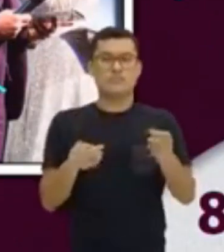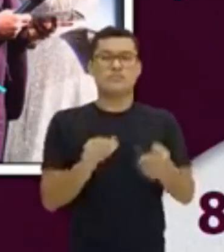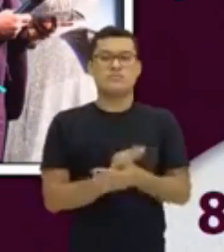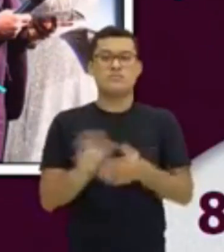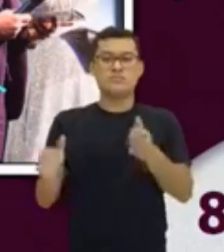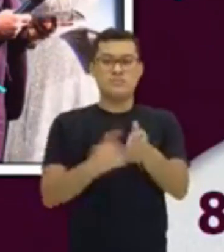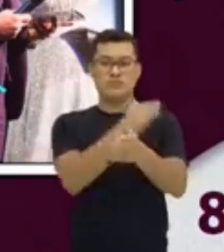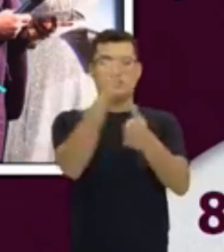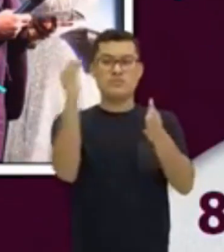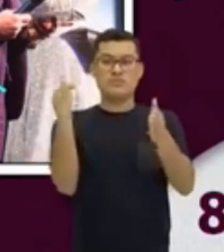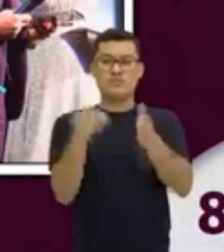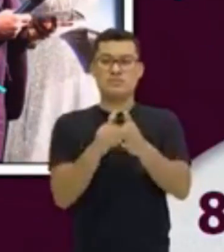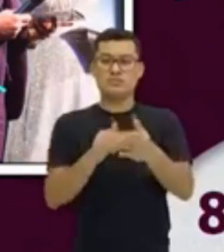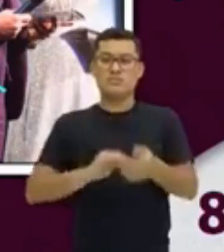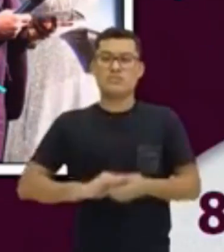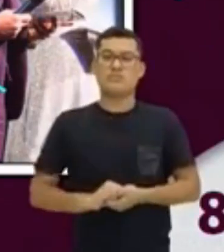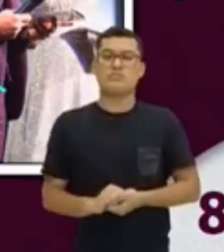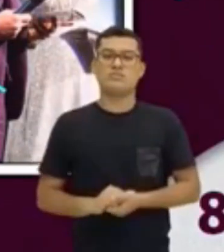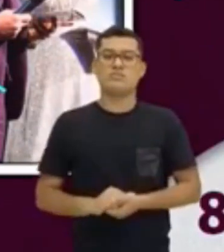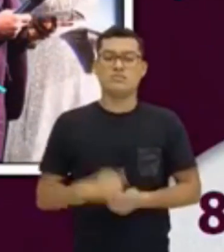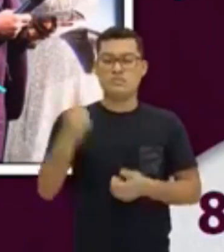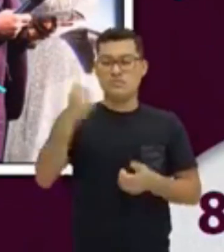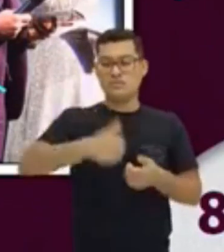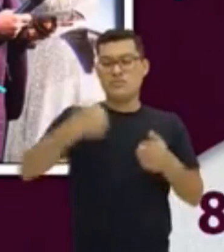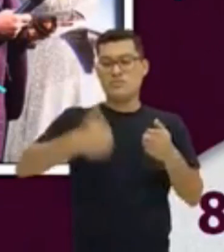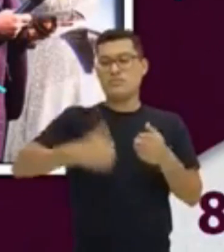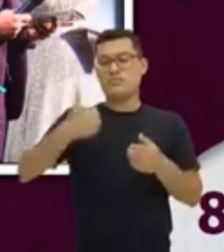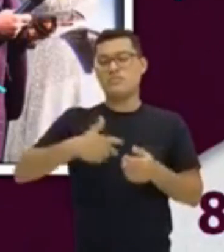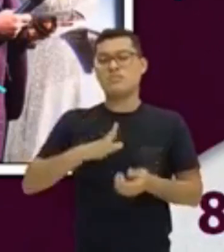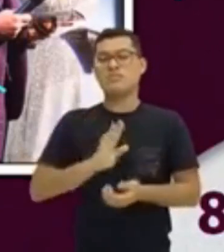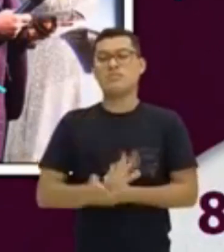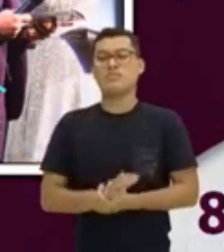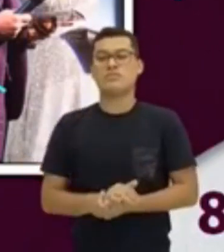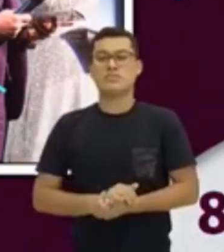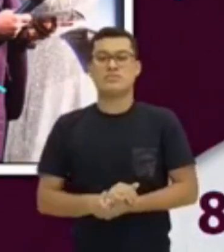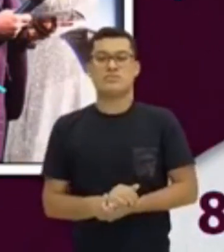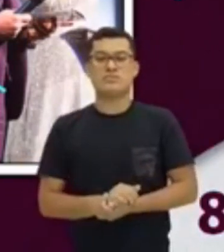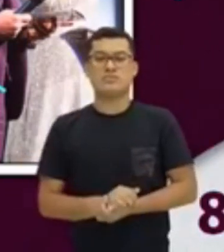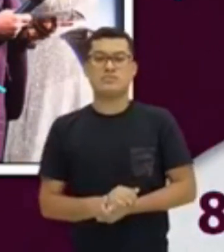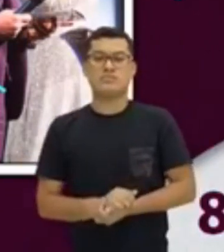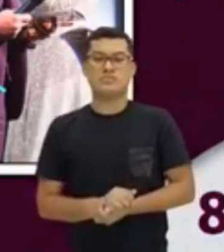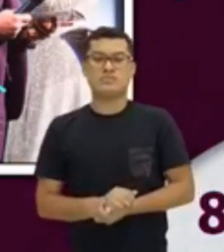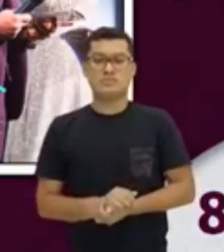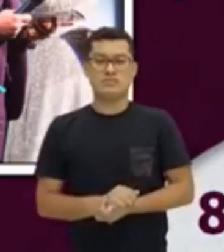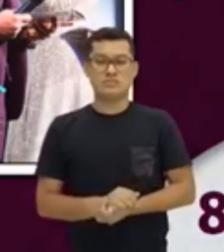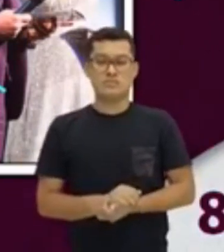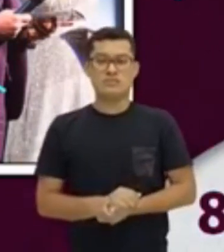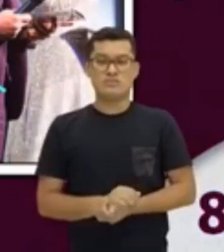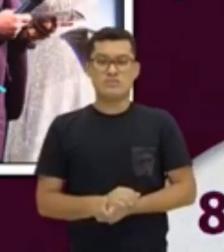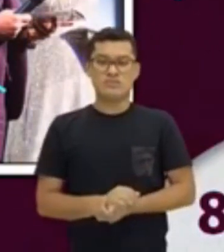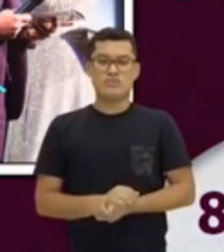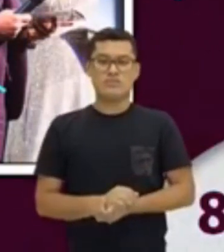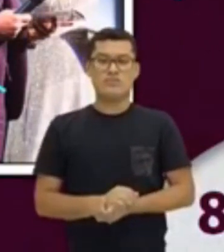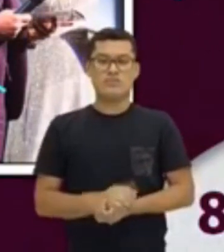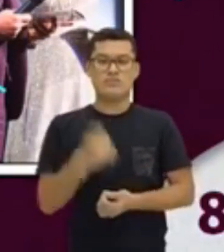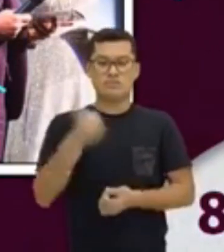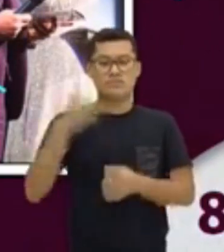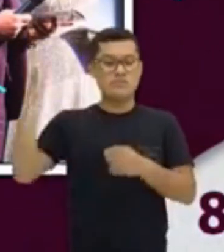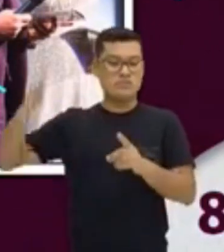primeiro celebrante, nosso primeiro